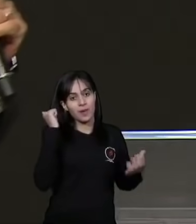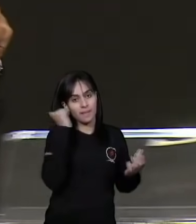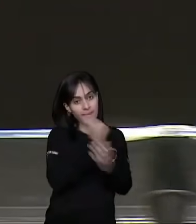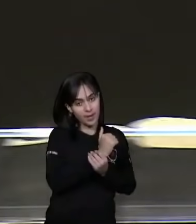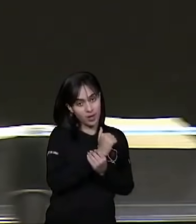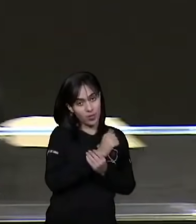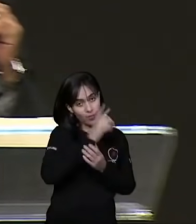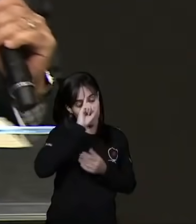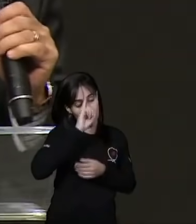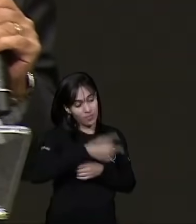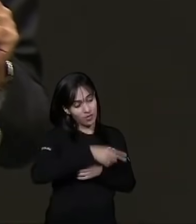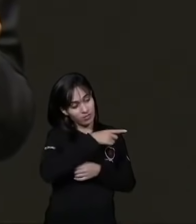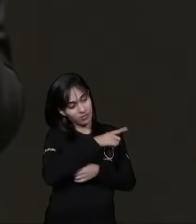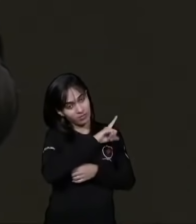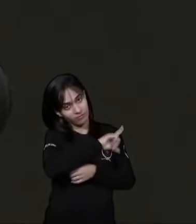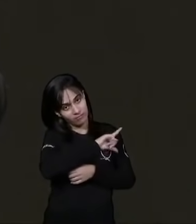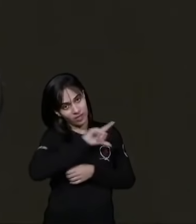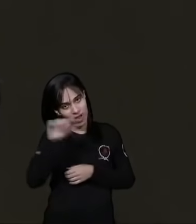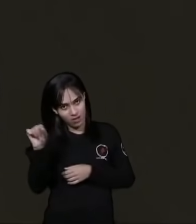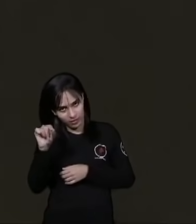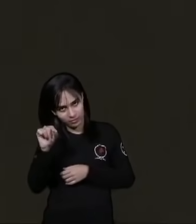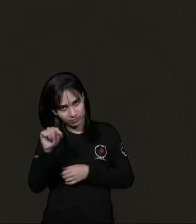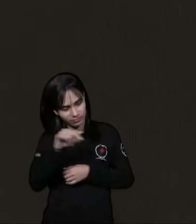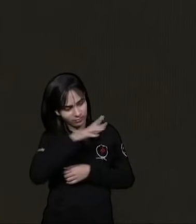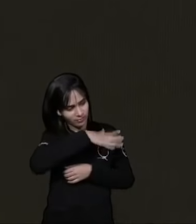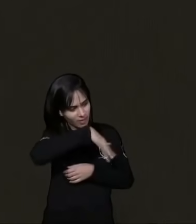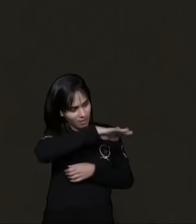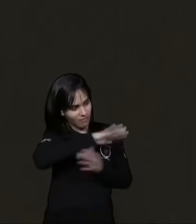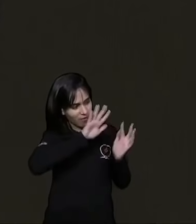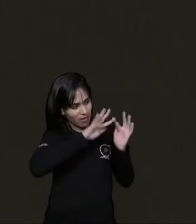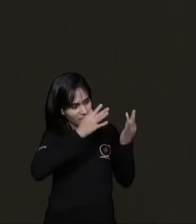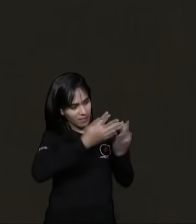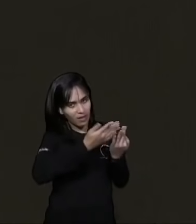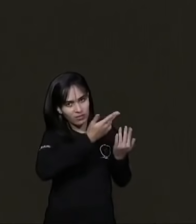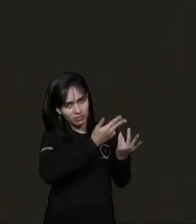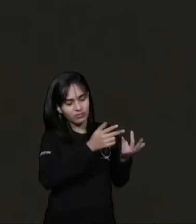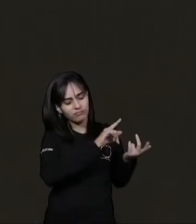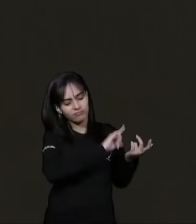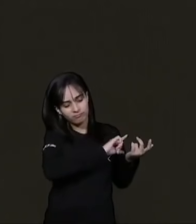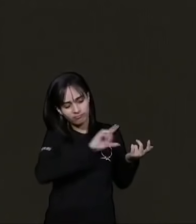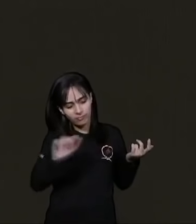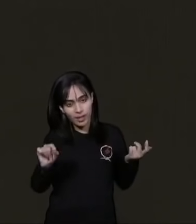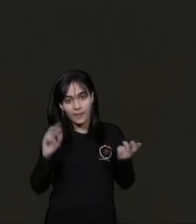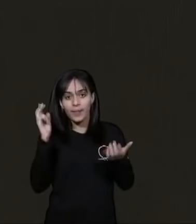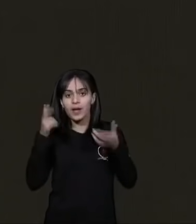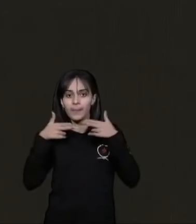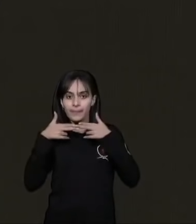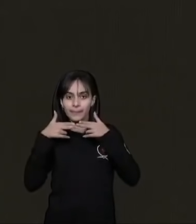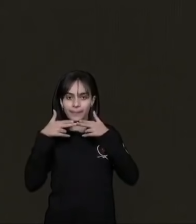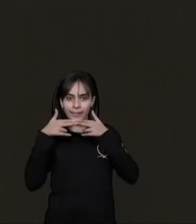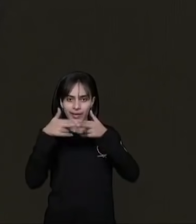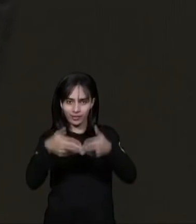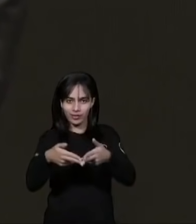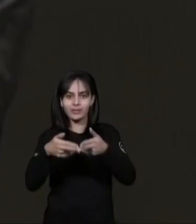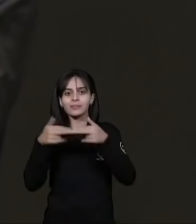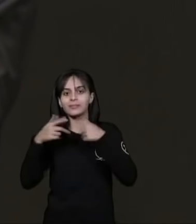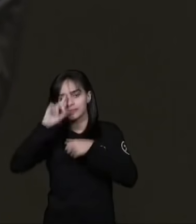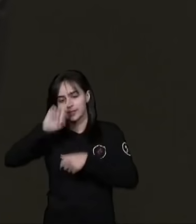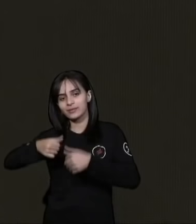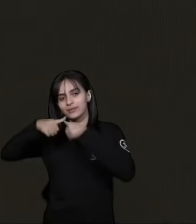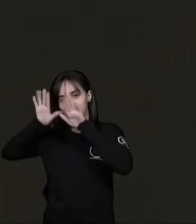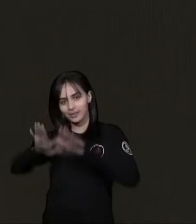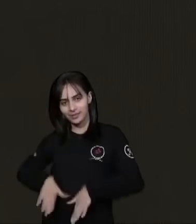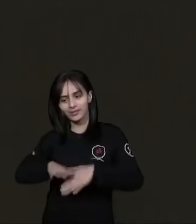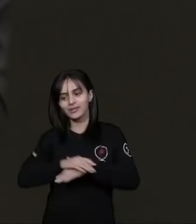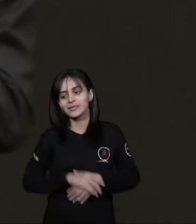Abraão Deus manda ele sair e sai da tua terra da tua parentela Mas para não é mas vai ficar fica aí constrói